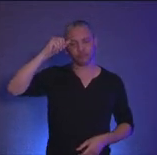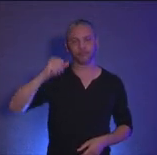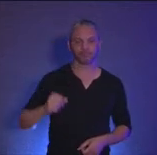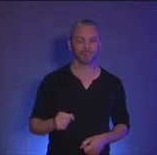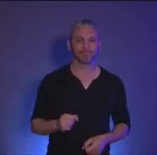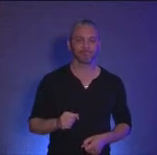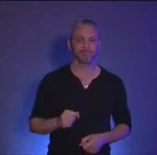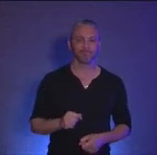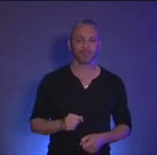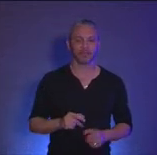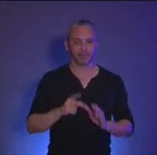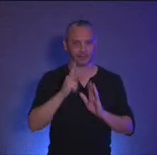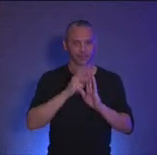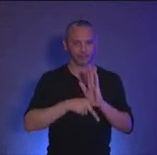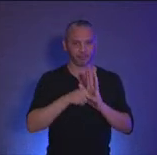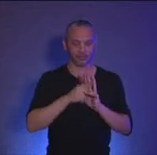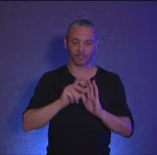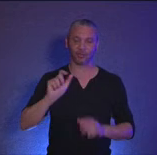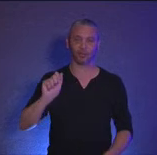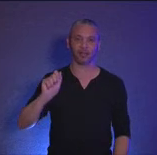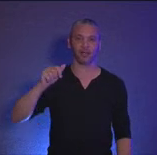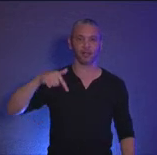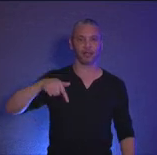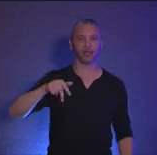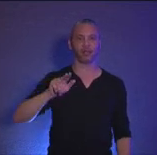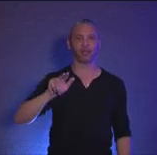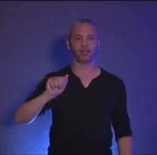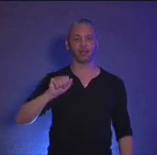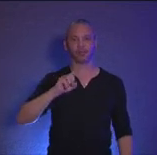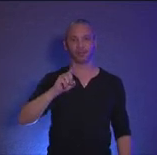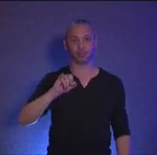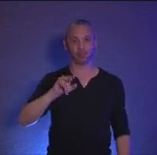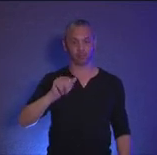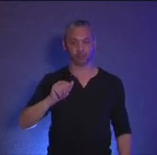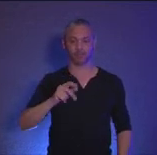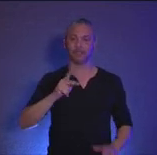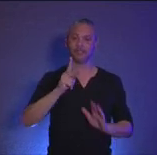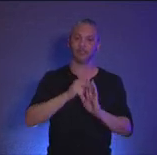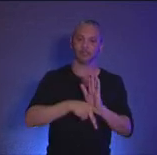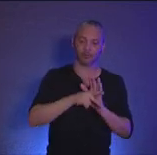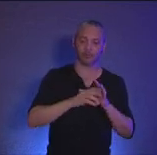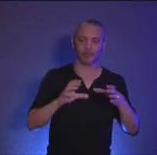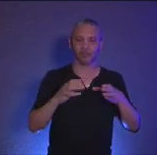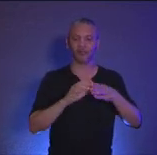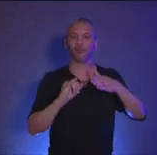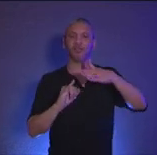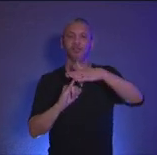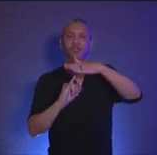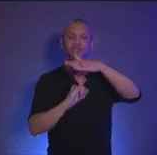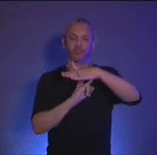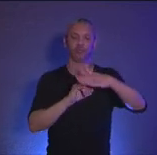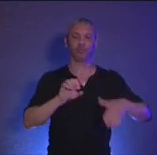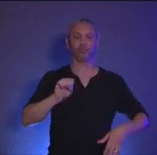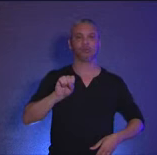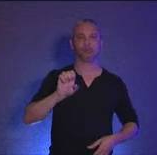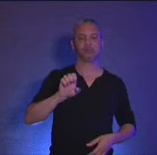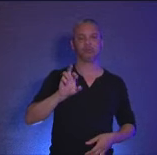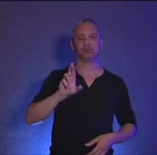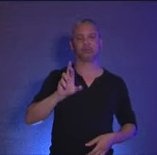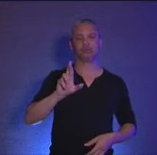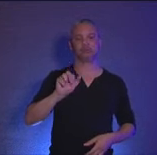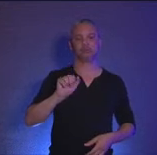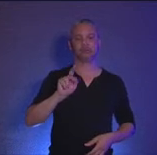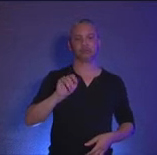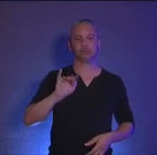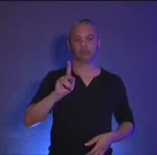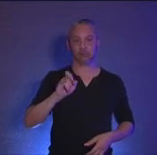O Aquazônia, ele é um projeto da Ambiental Mídia, com apoio do Instituto Serra Pilheira. E